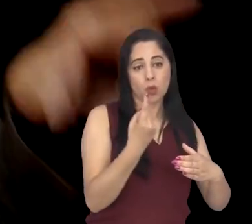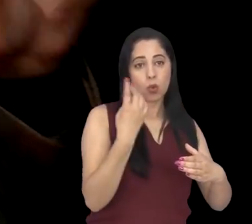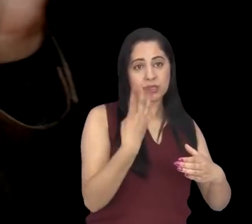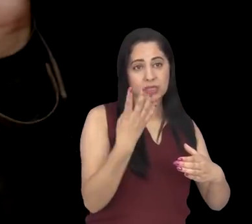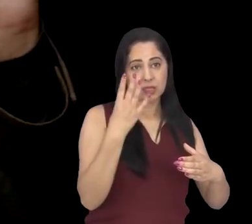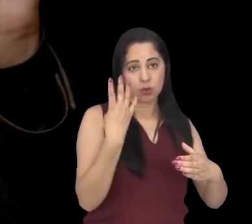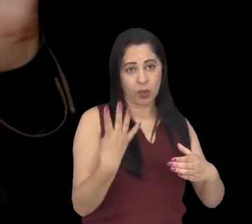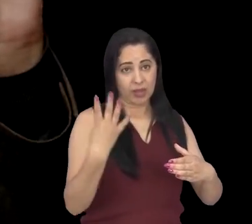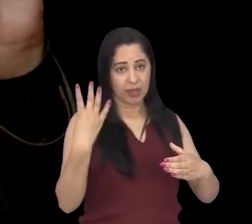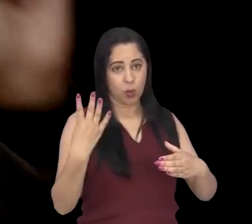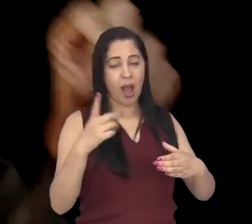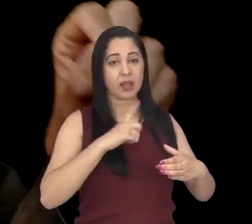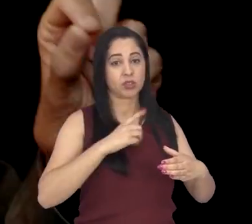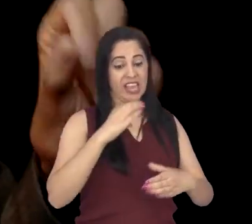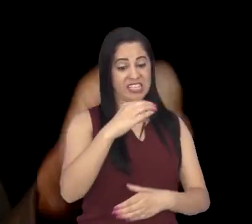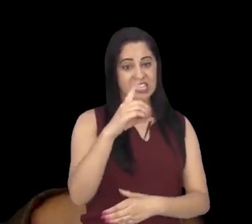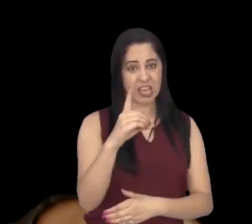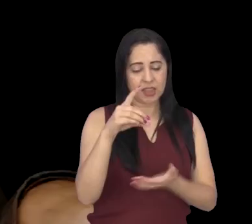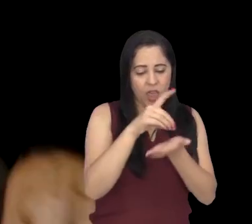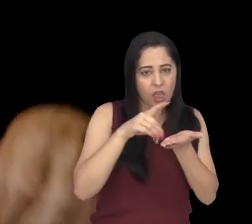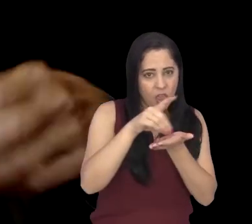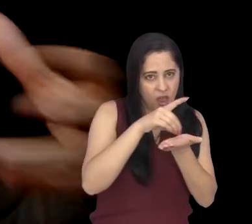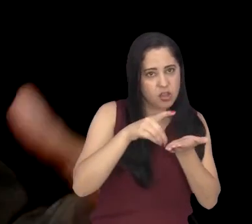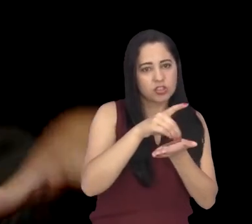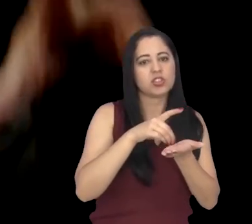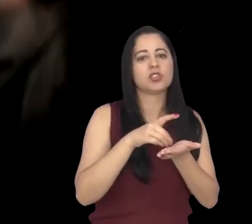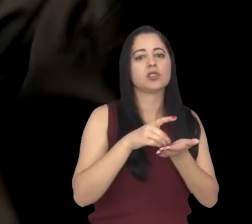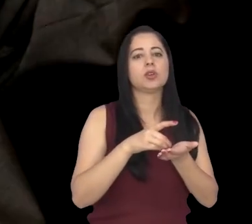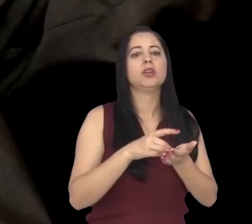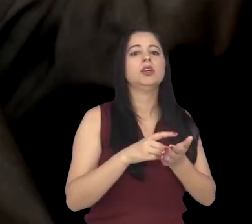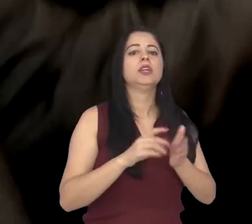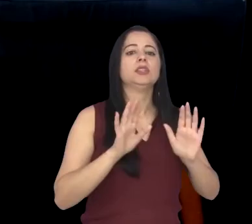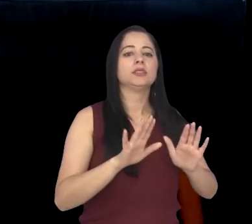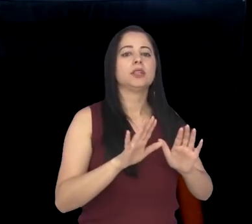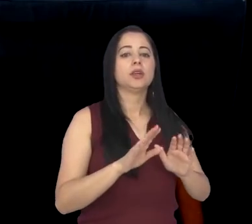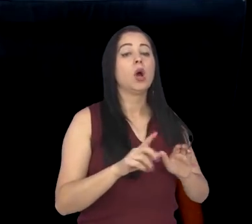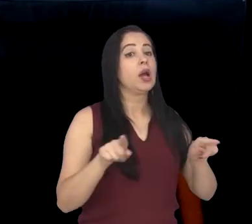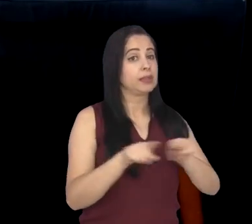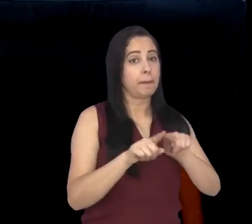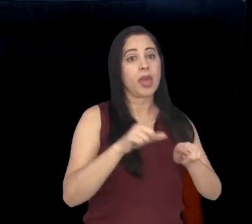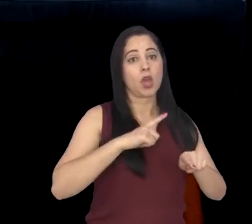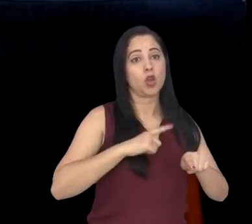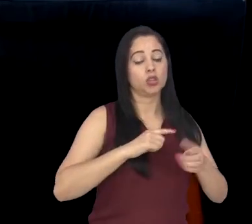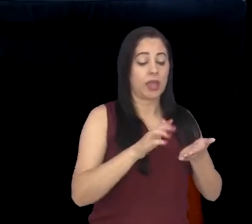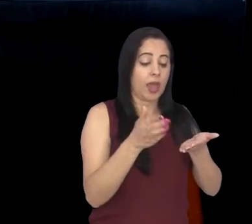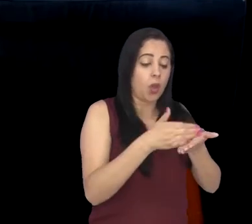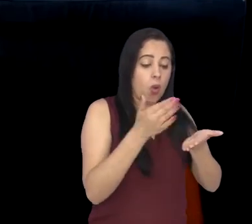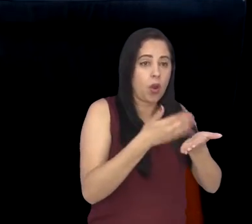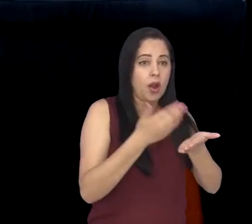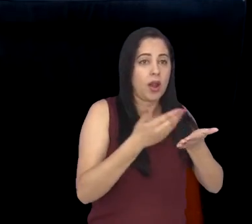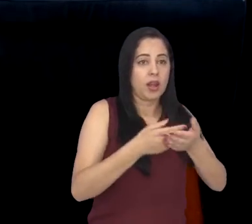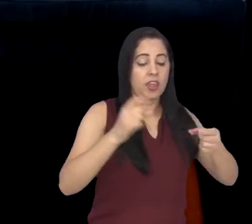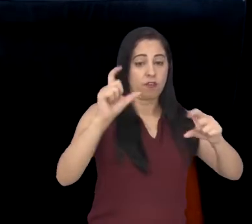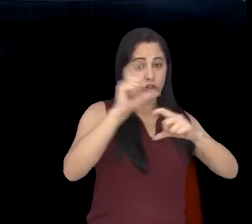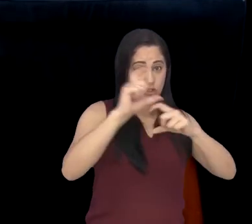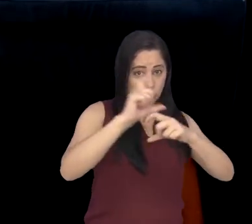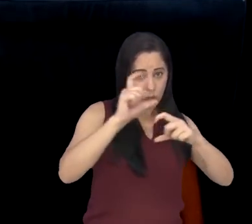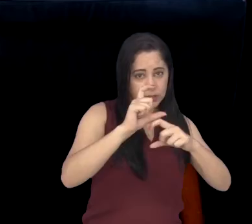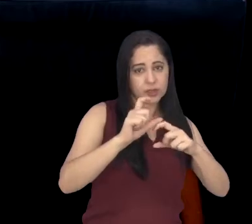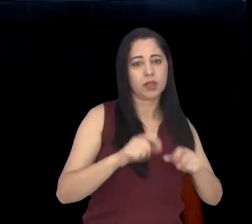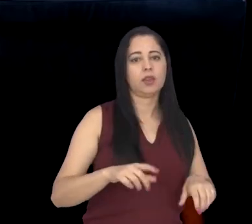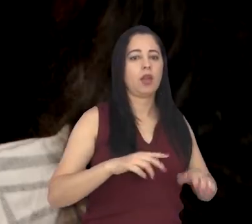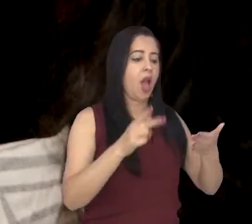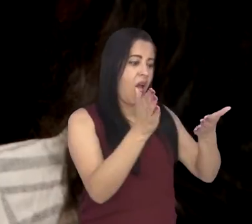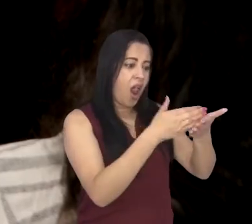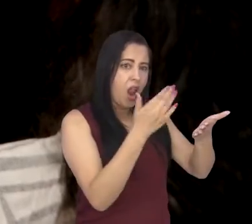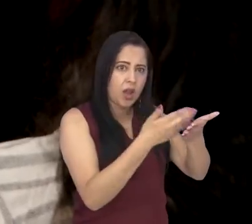6.444 CDs. E eu tenho uma sala só para isso. E gibis eu tenho todos.